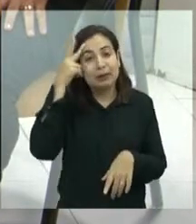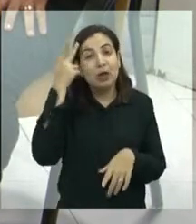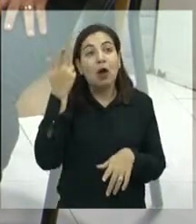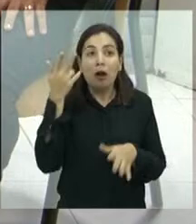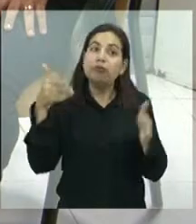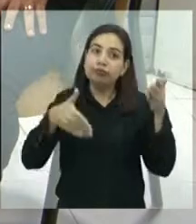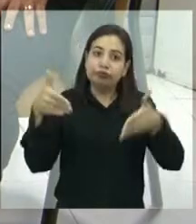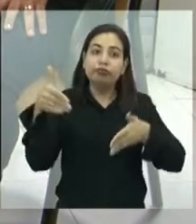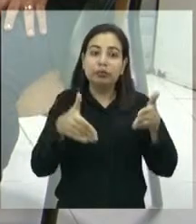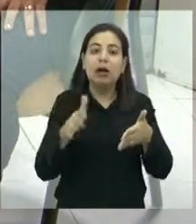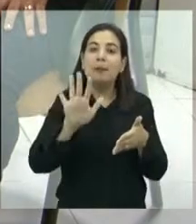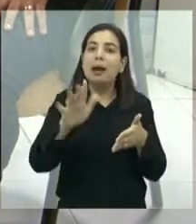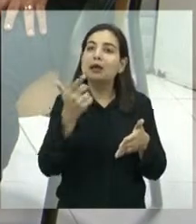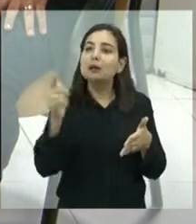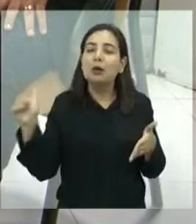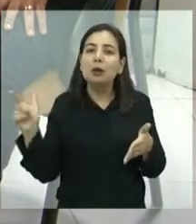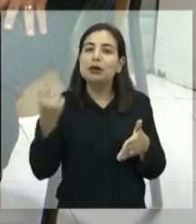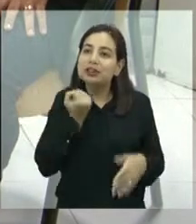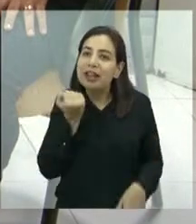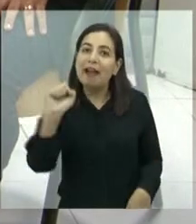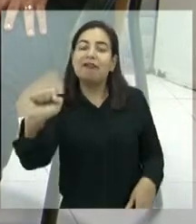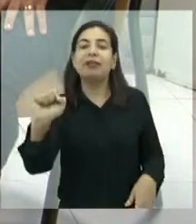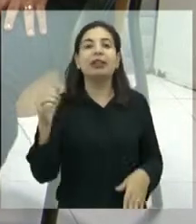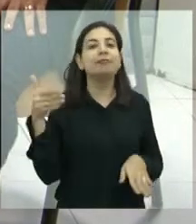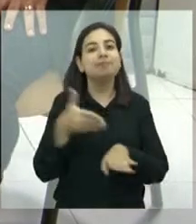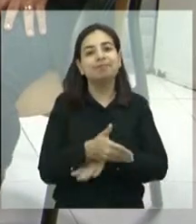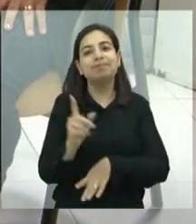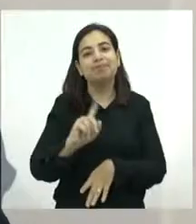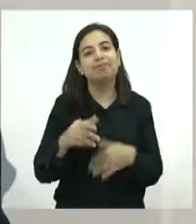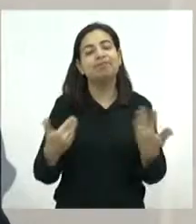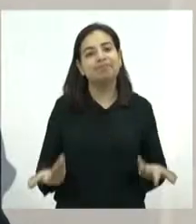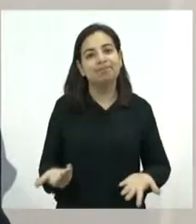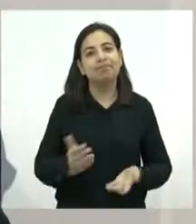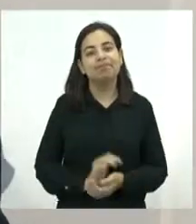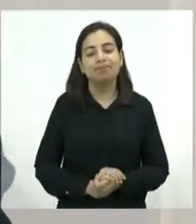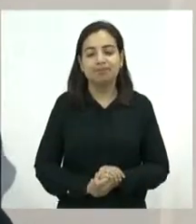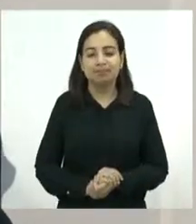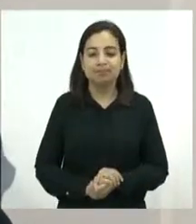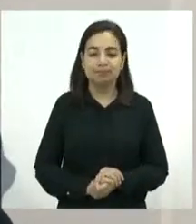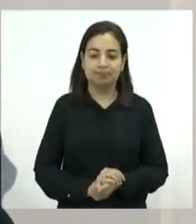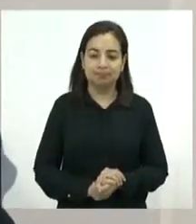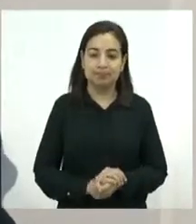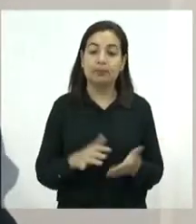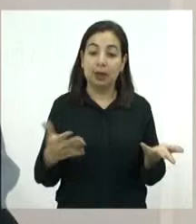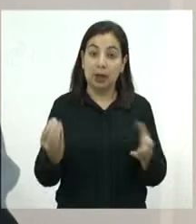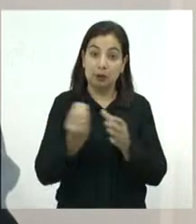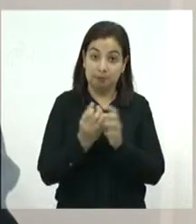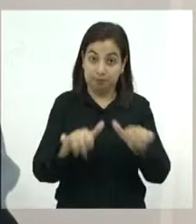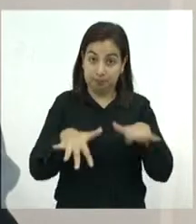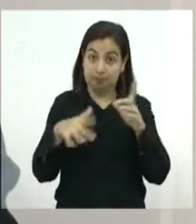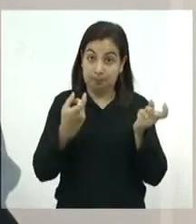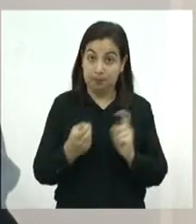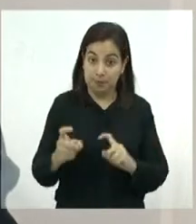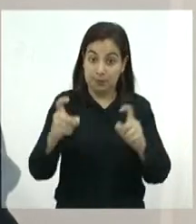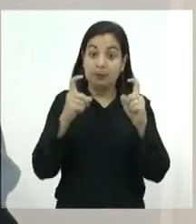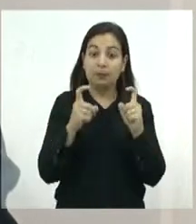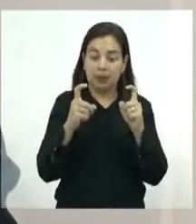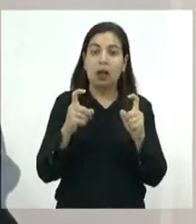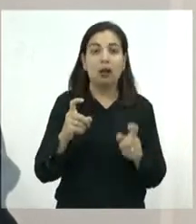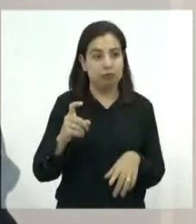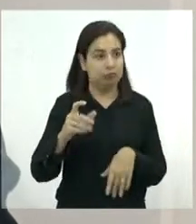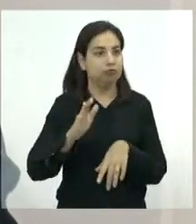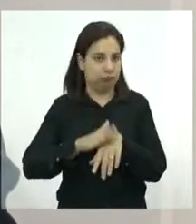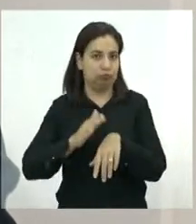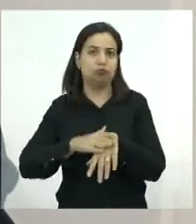presentes, mas no caso essas não estiveram. Bem, essa audiência pública foi inclusive fruto de uma solicitação